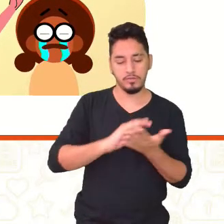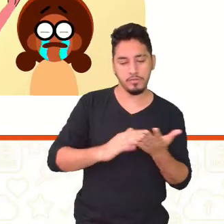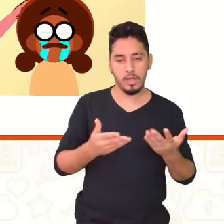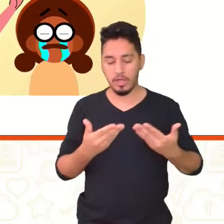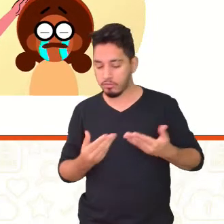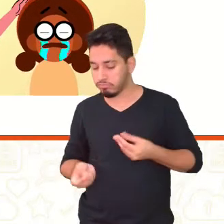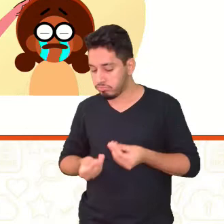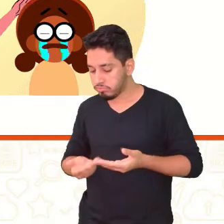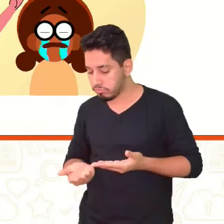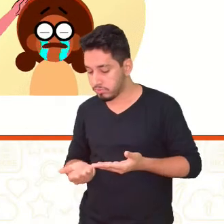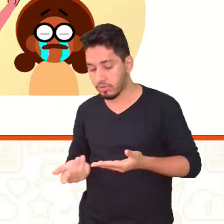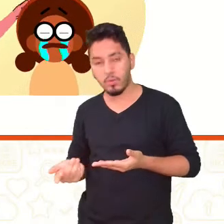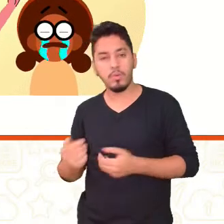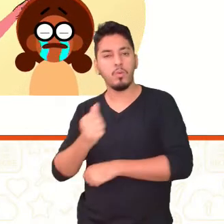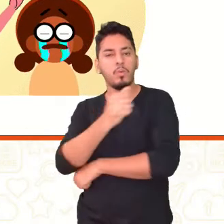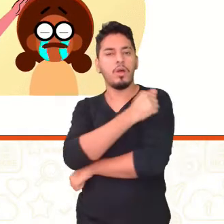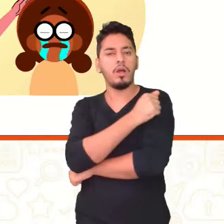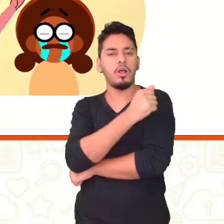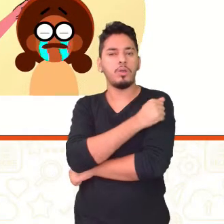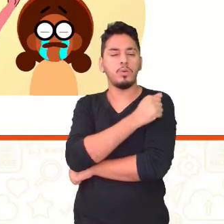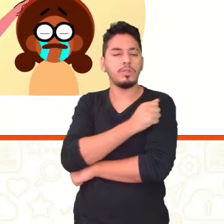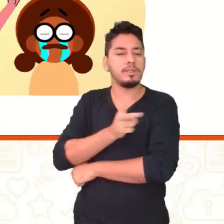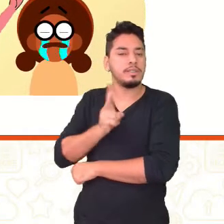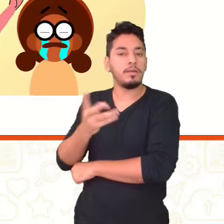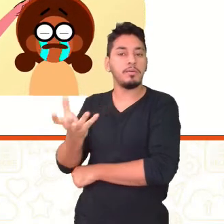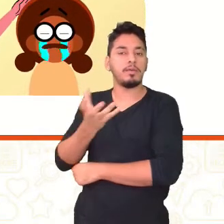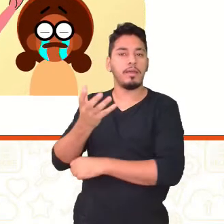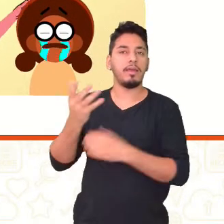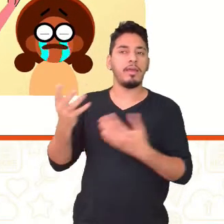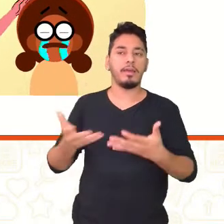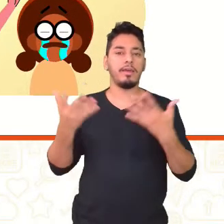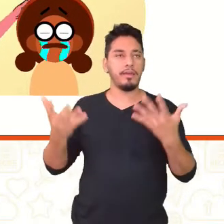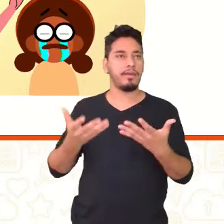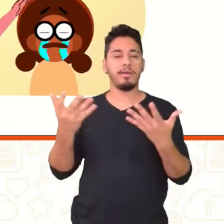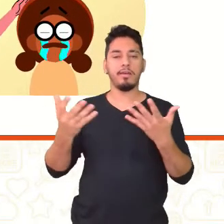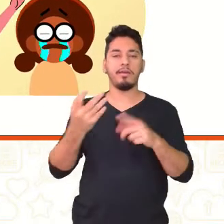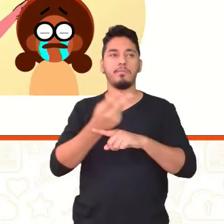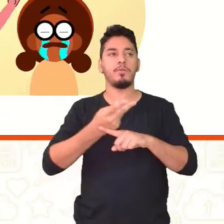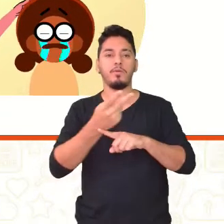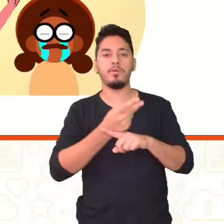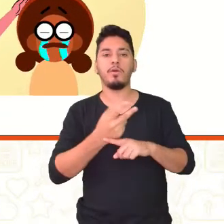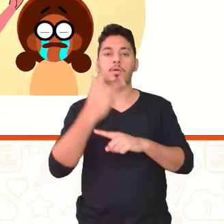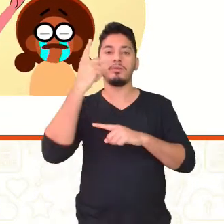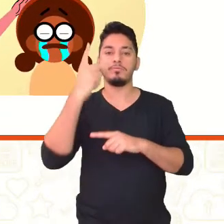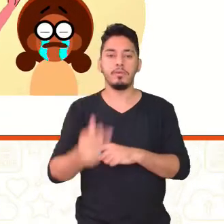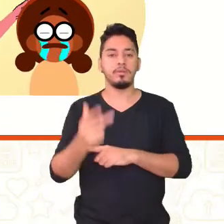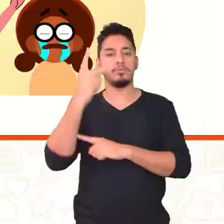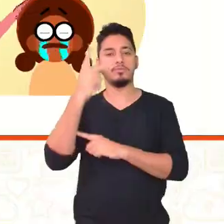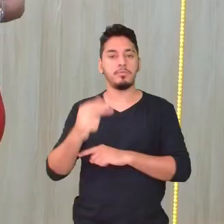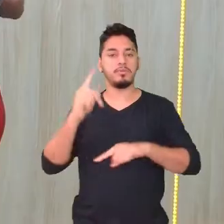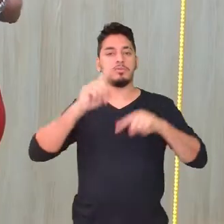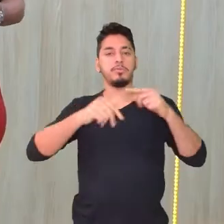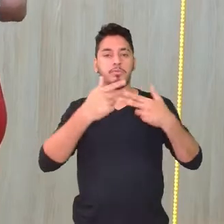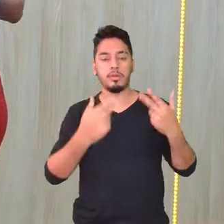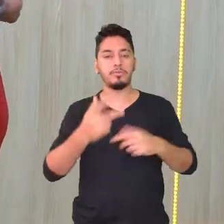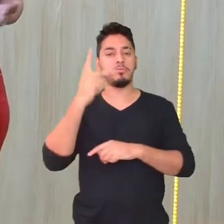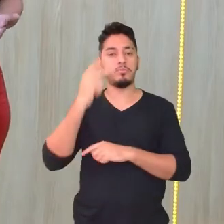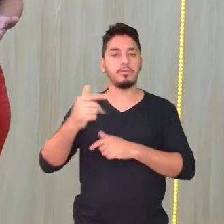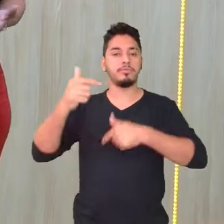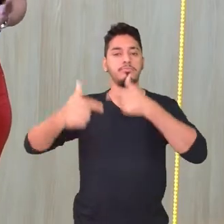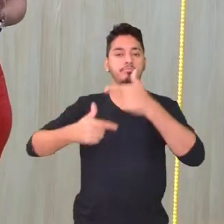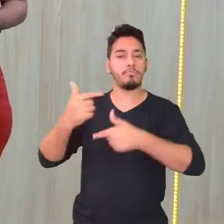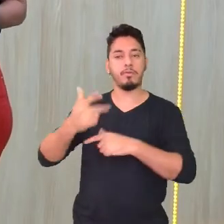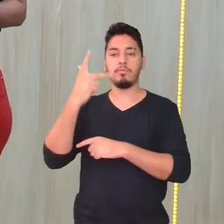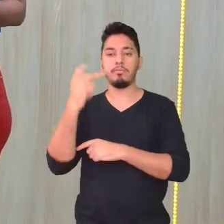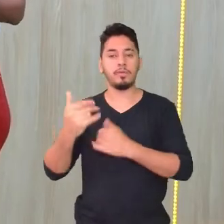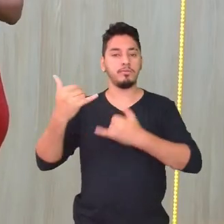que os estudantes sempre querem e recorrem aos mesmos elementos, aos mesmos objetos, às mesmas